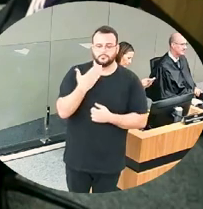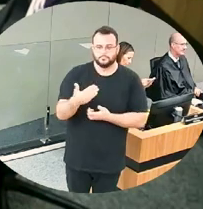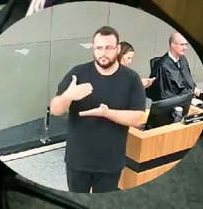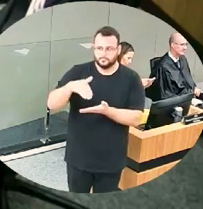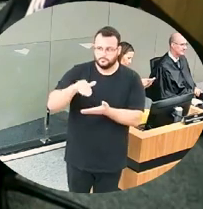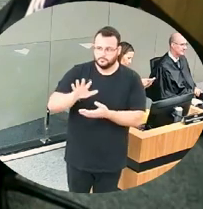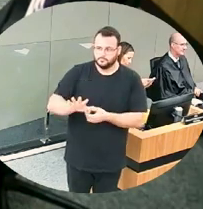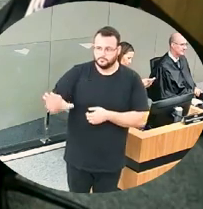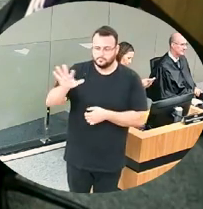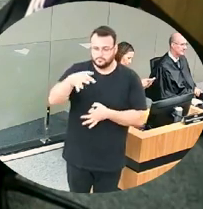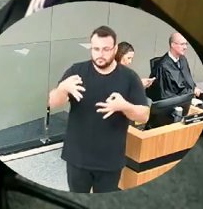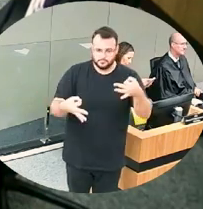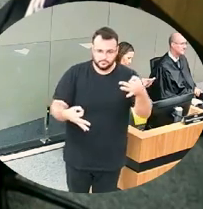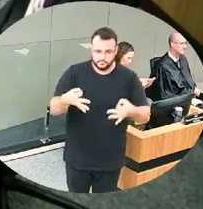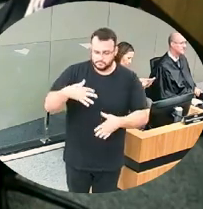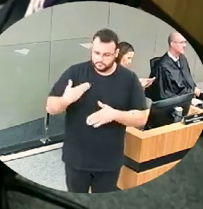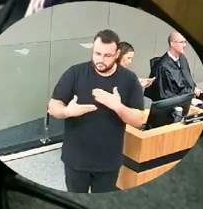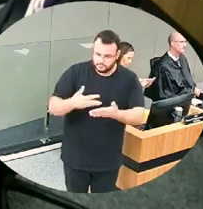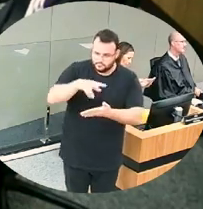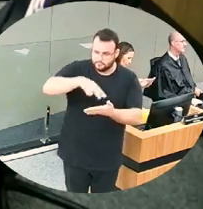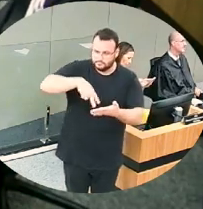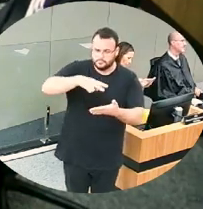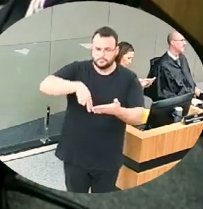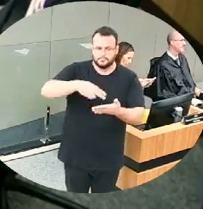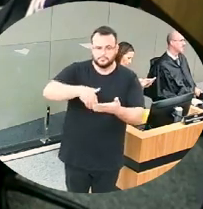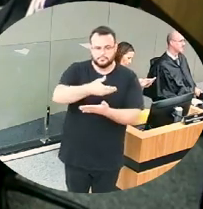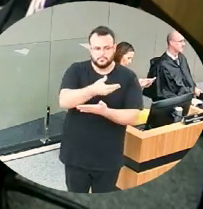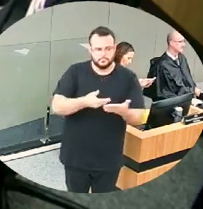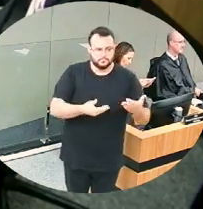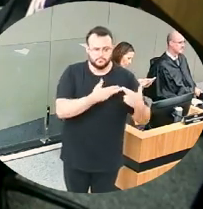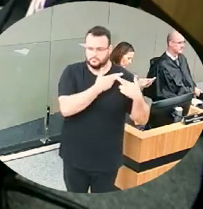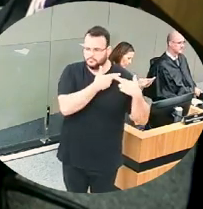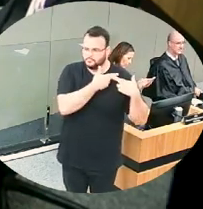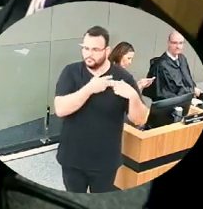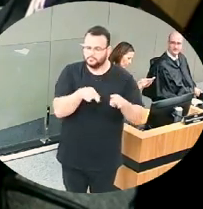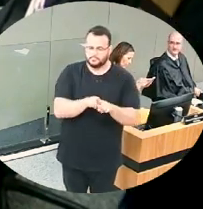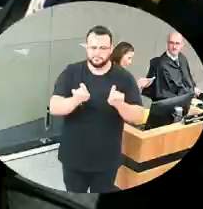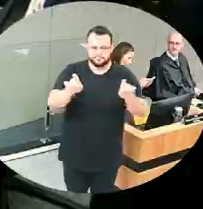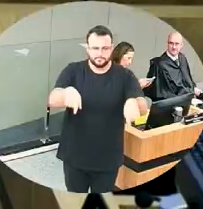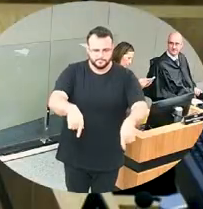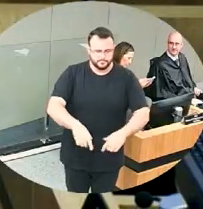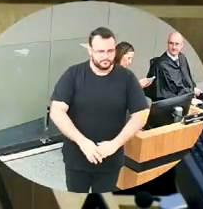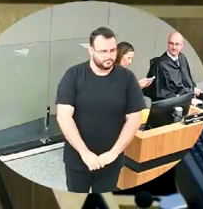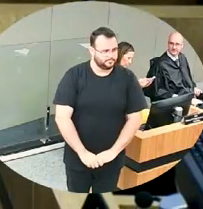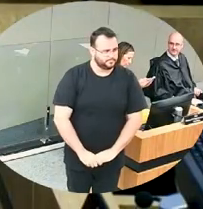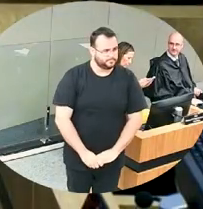ao secretário geral judiciário que proceda à leitura do termo de compromisso e